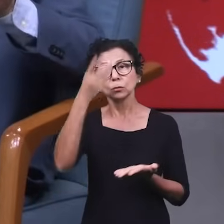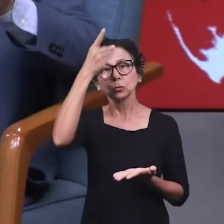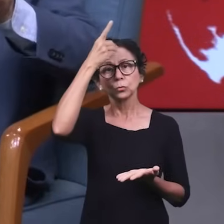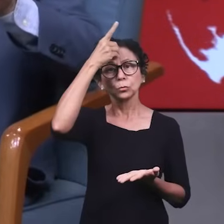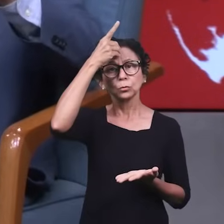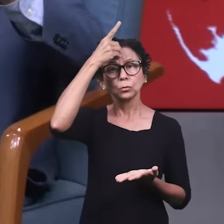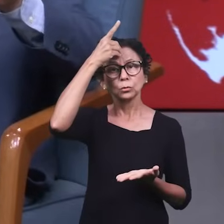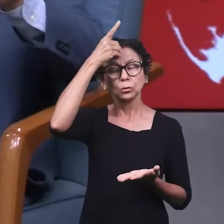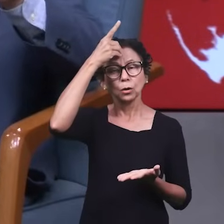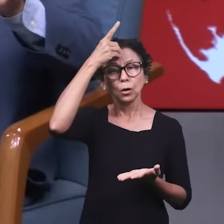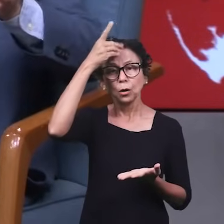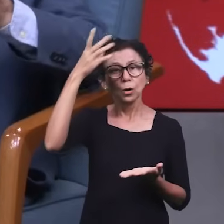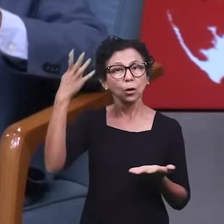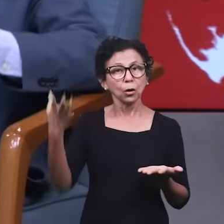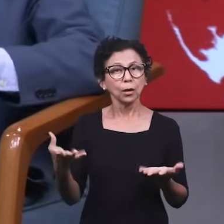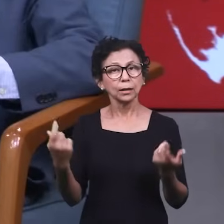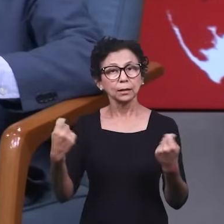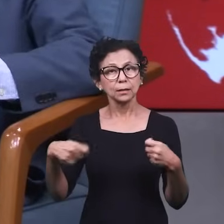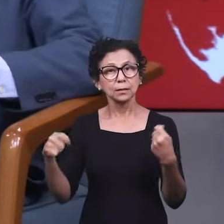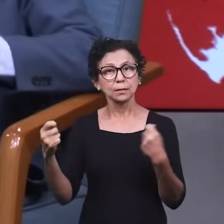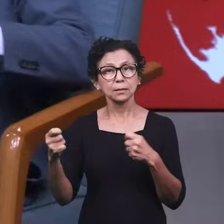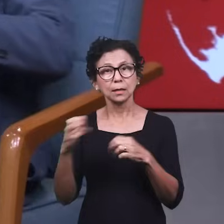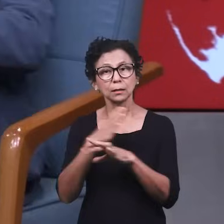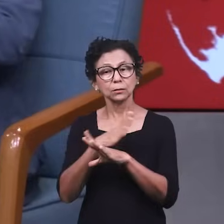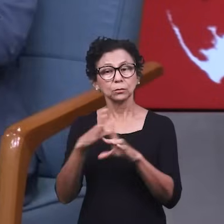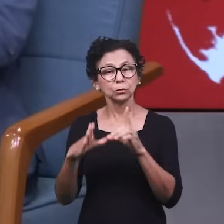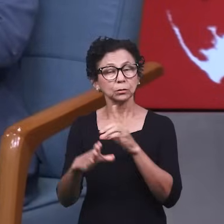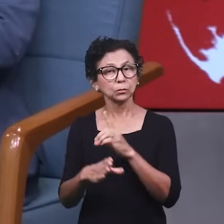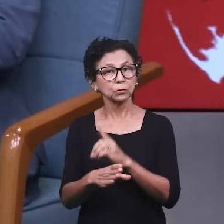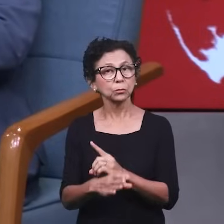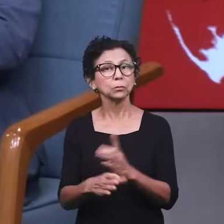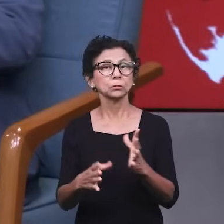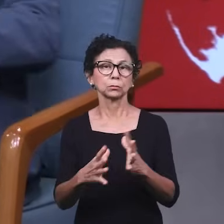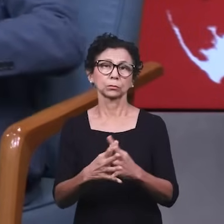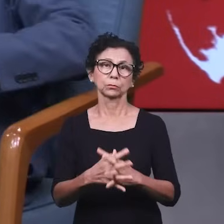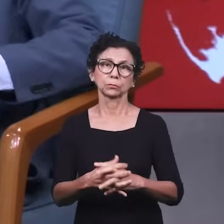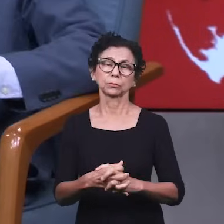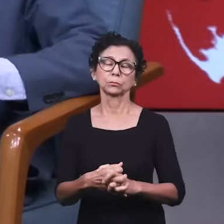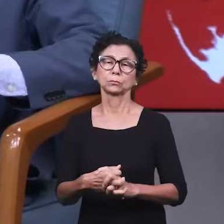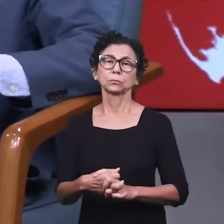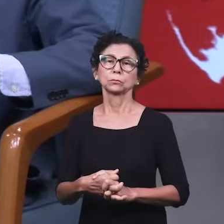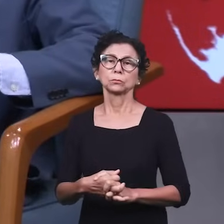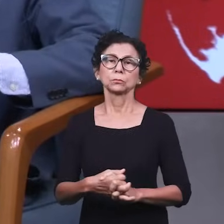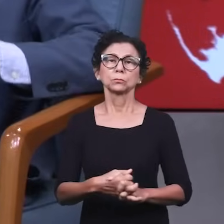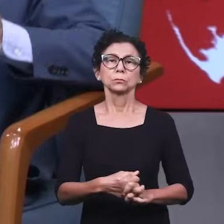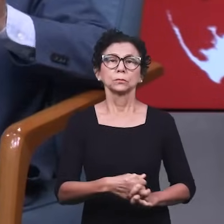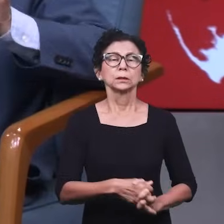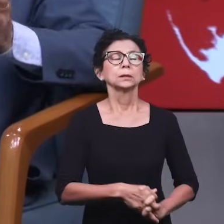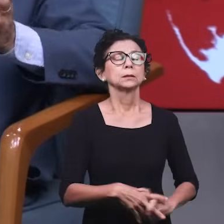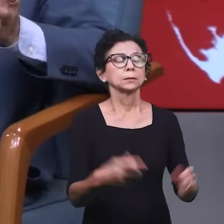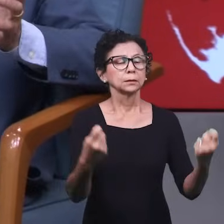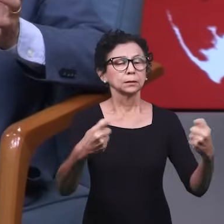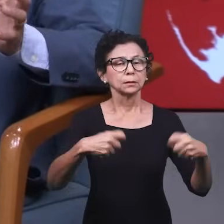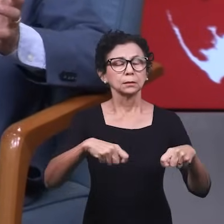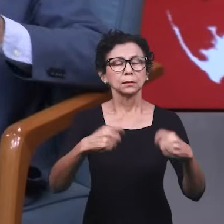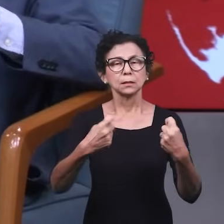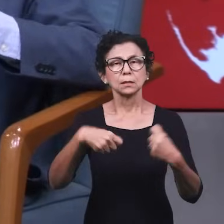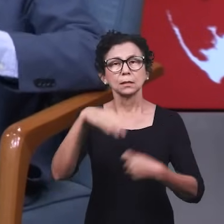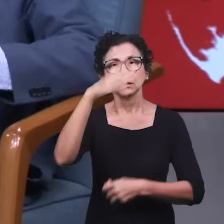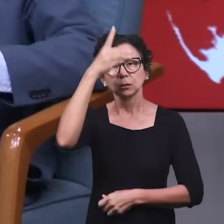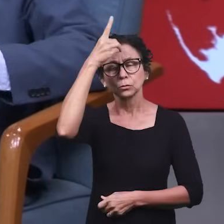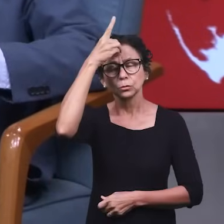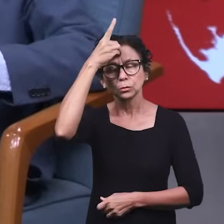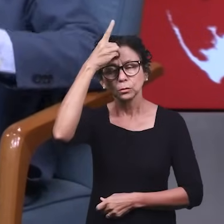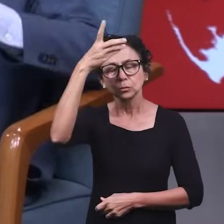espiritual faz parte do culto. E o dom espiritual no culto, ele tem que